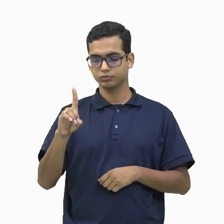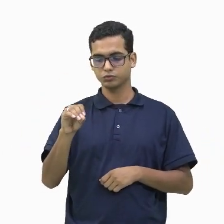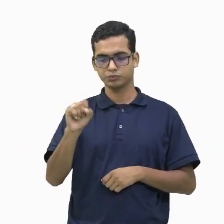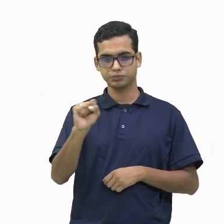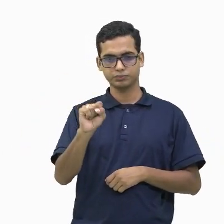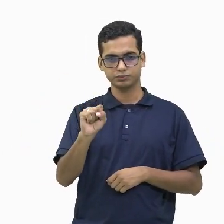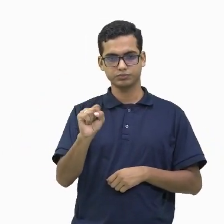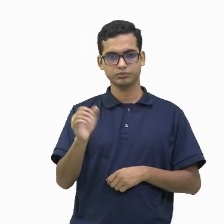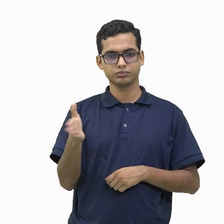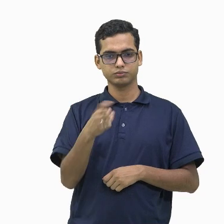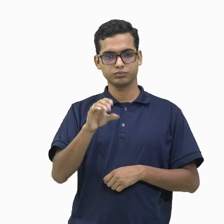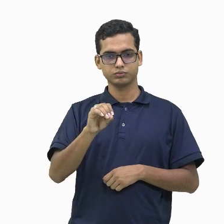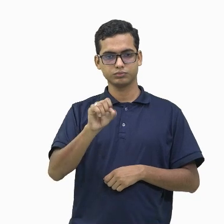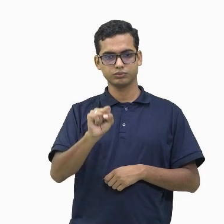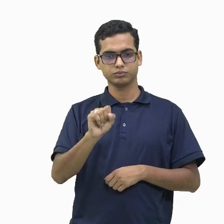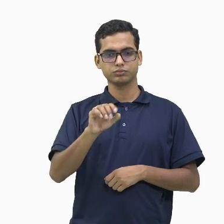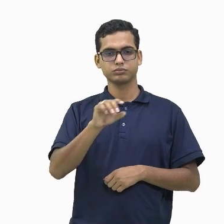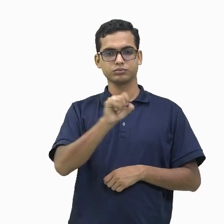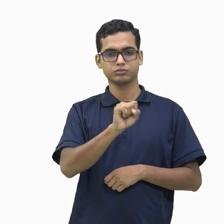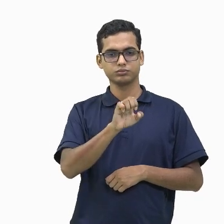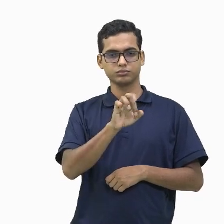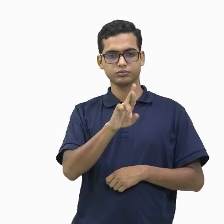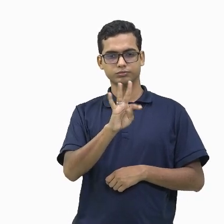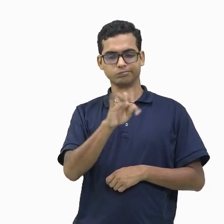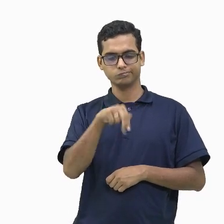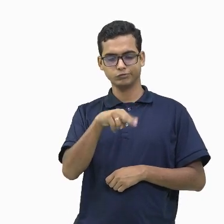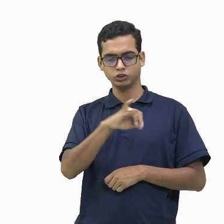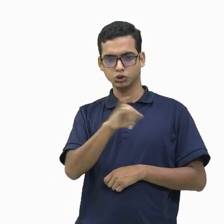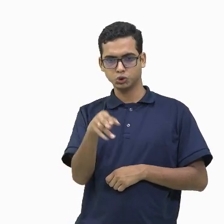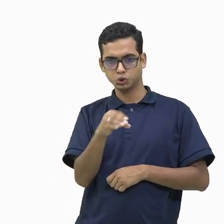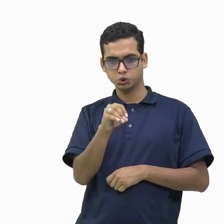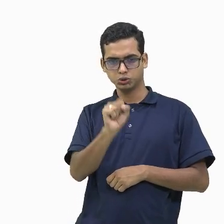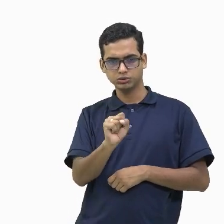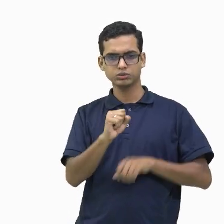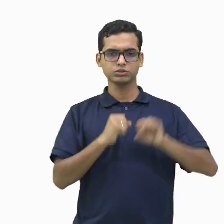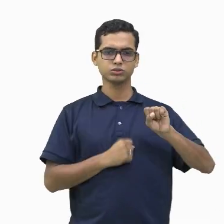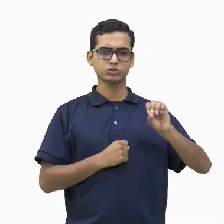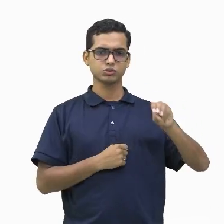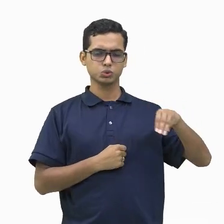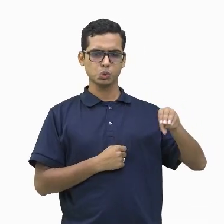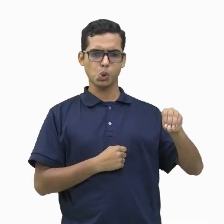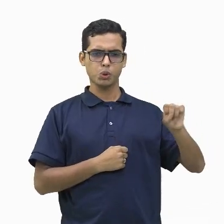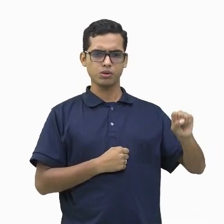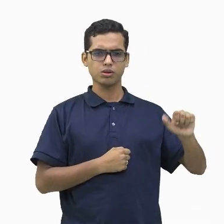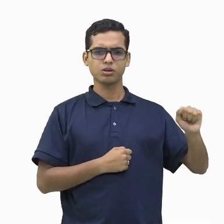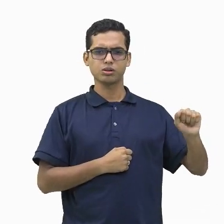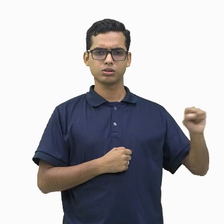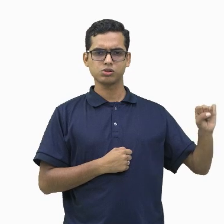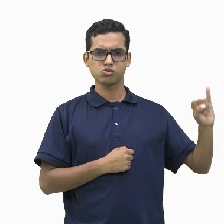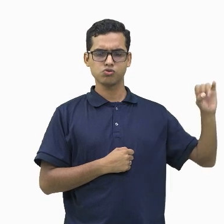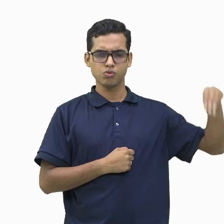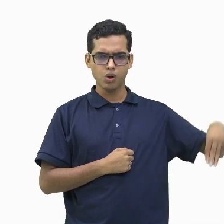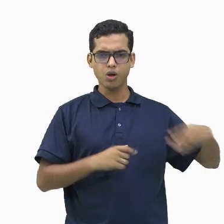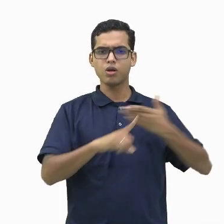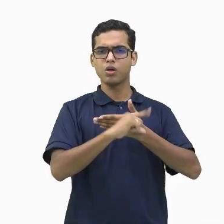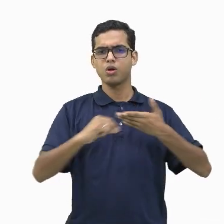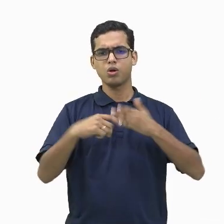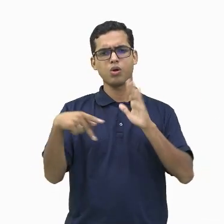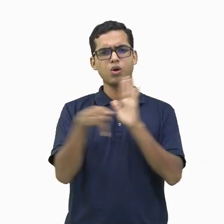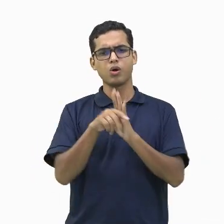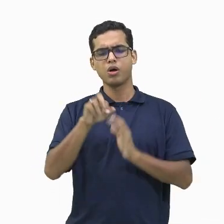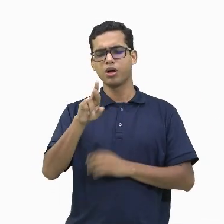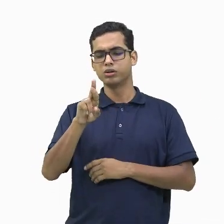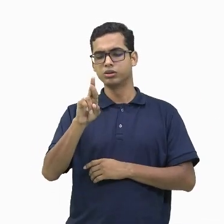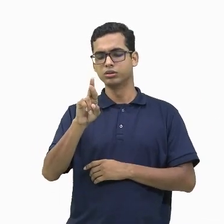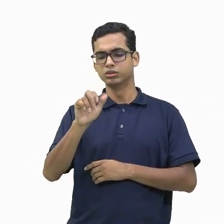os sertanejos, e por isso que faz esse jogo. Esse trecho foi extraído de um dos livros de Raquel de Queiroz, né? Que vai falar